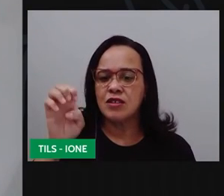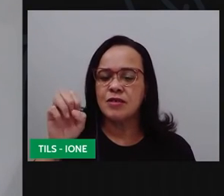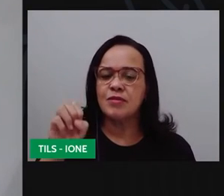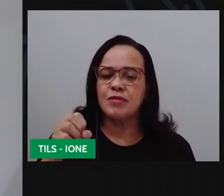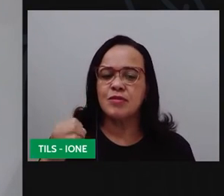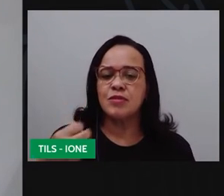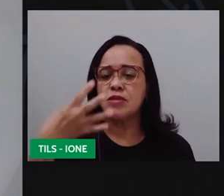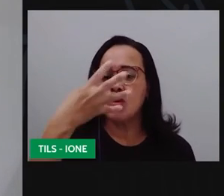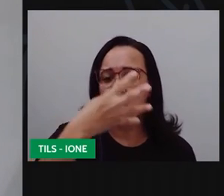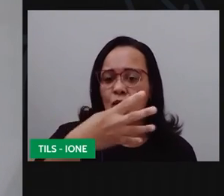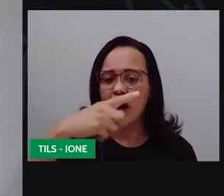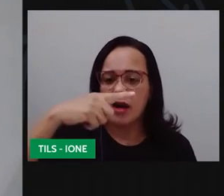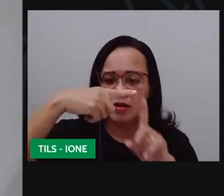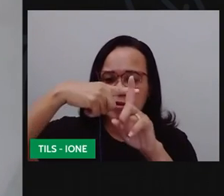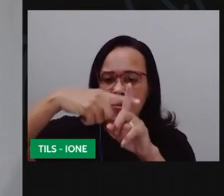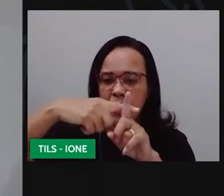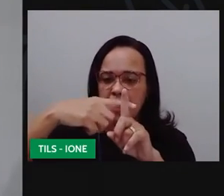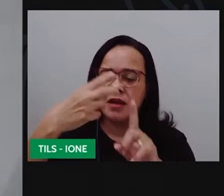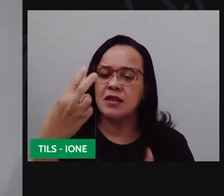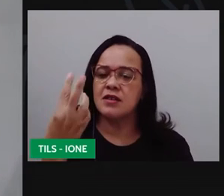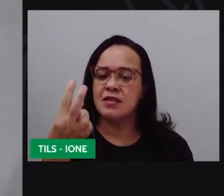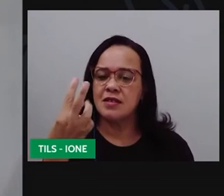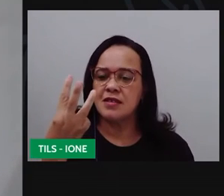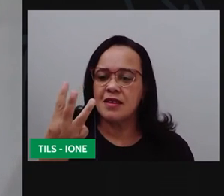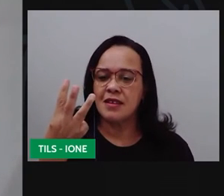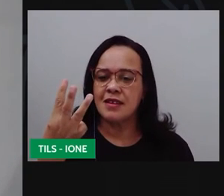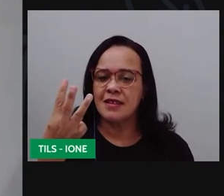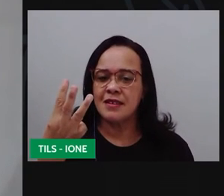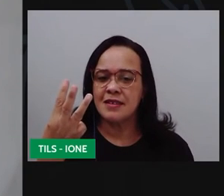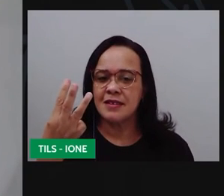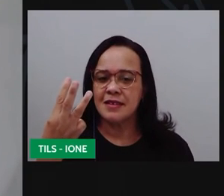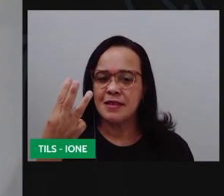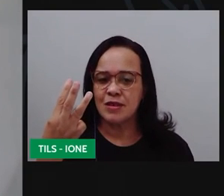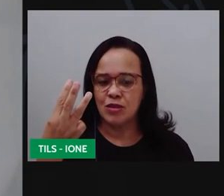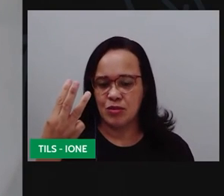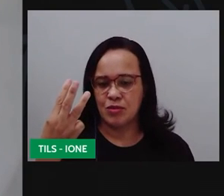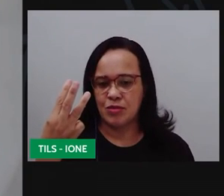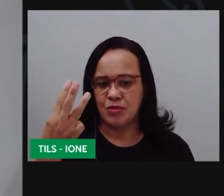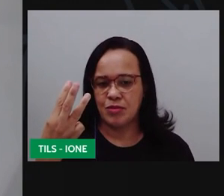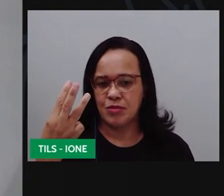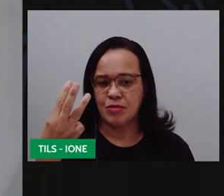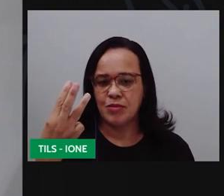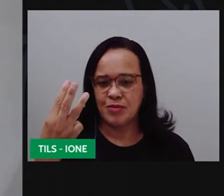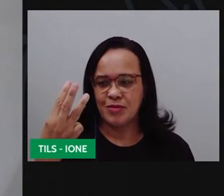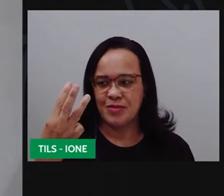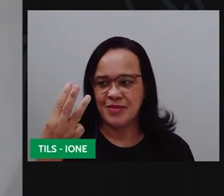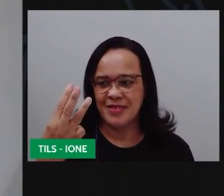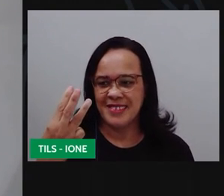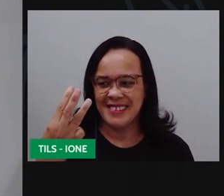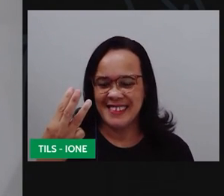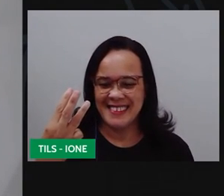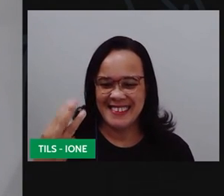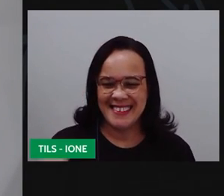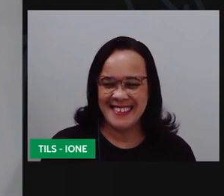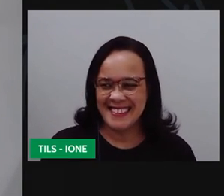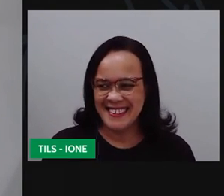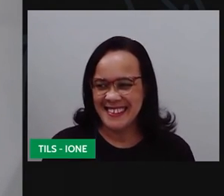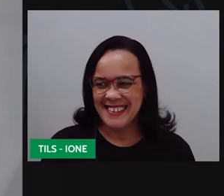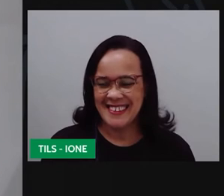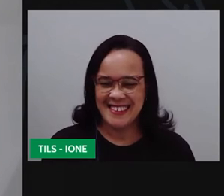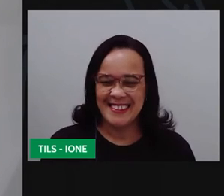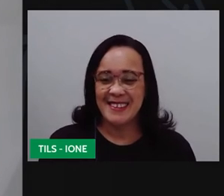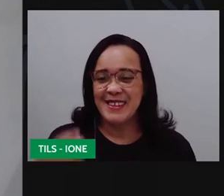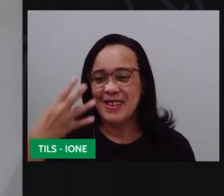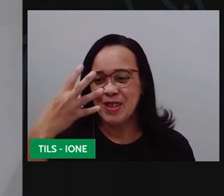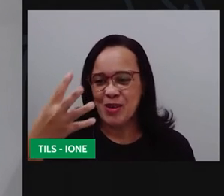a gente pode fazer o que contar annos beijinhos Eu tenho quatro Essa unha maravilhosa da proximidade reconhecer pela algum feia